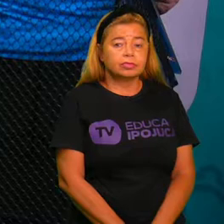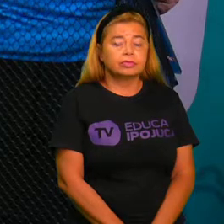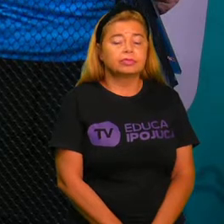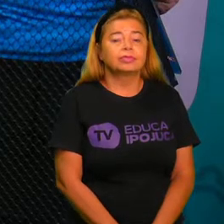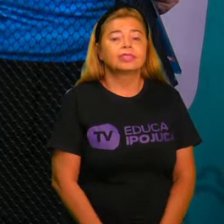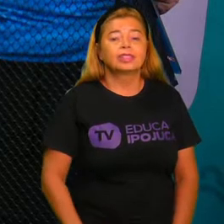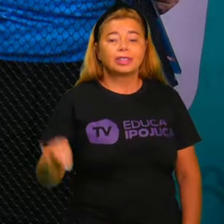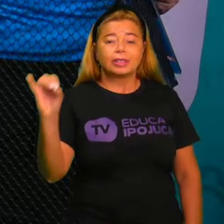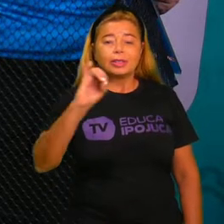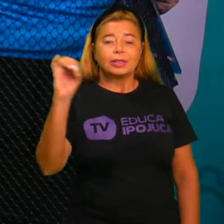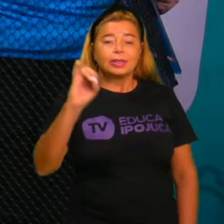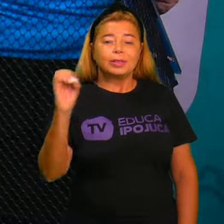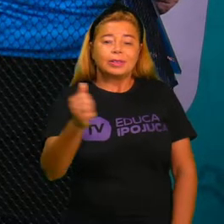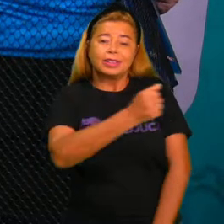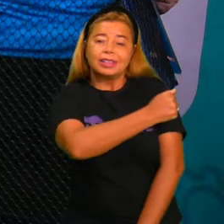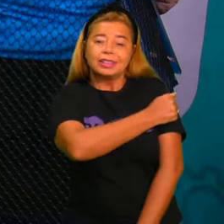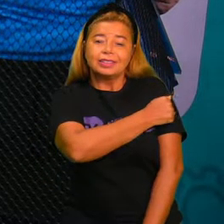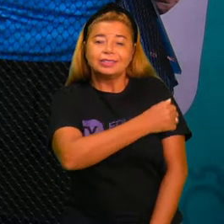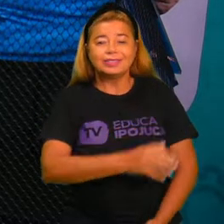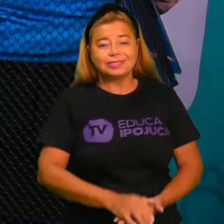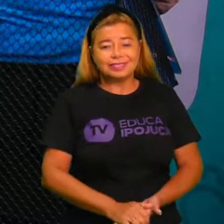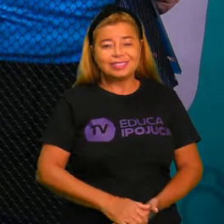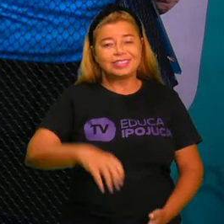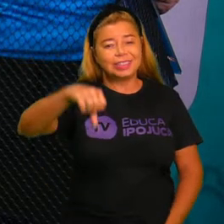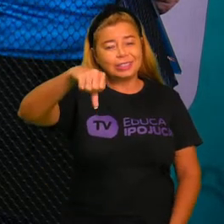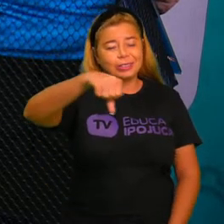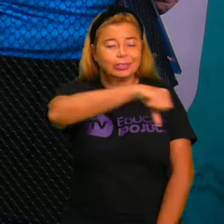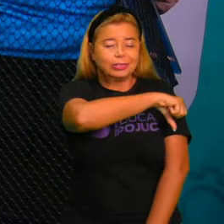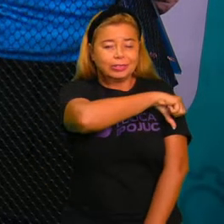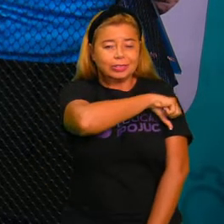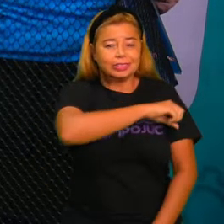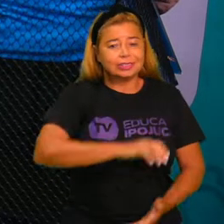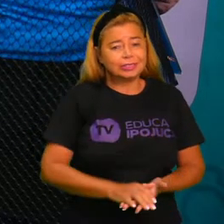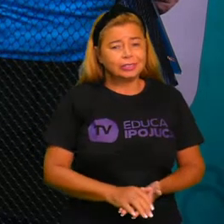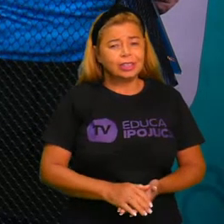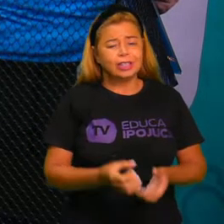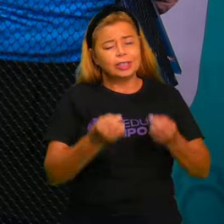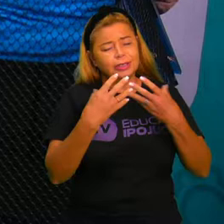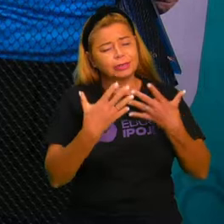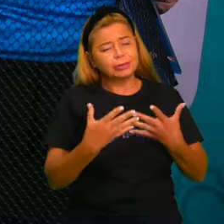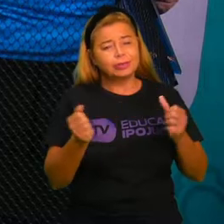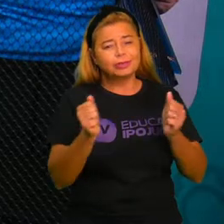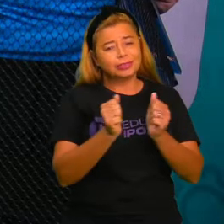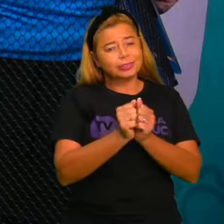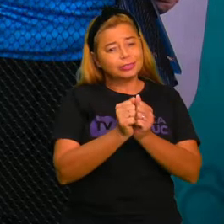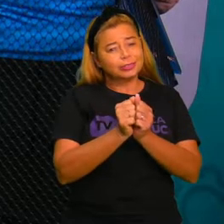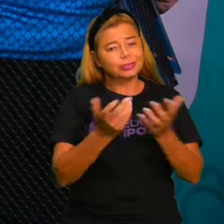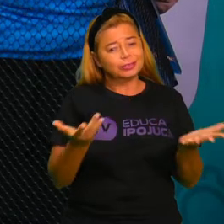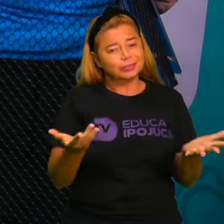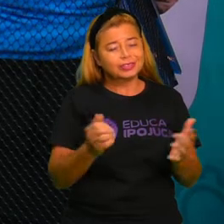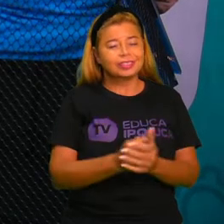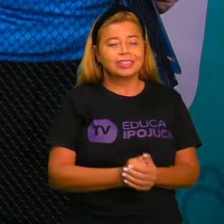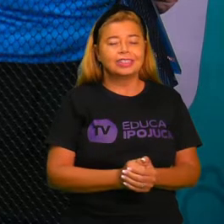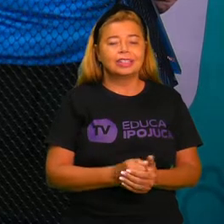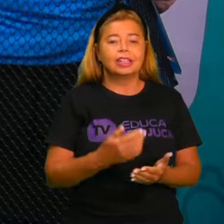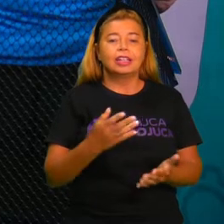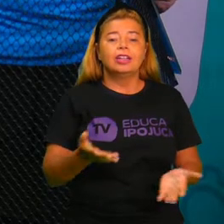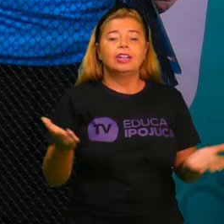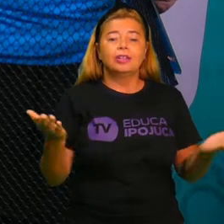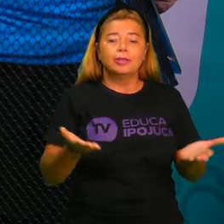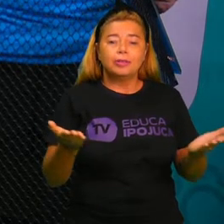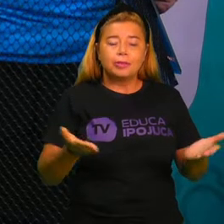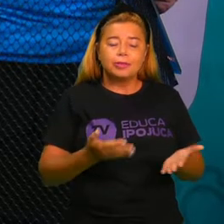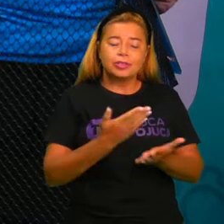o Olá estudantes do 9º ano que bom estarmos juntinho fica mais uma aula é sua professora Rosiane